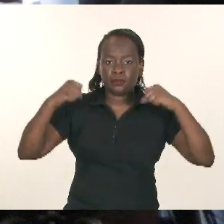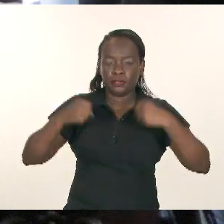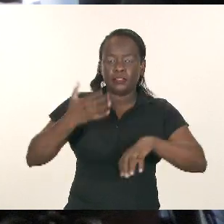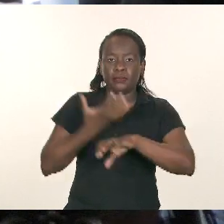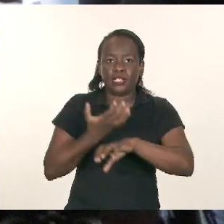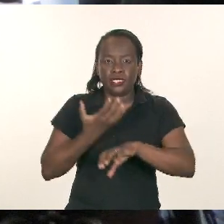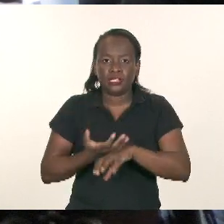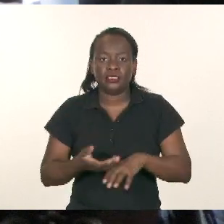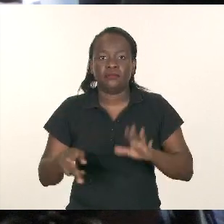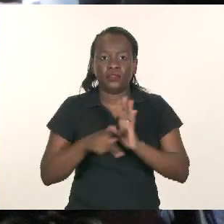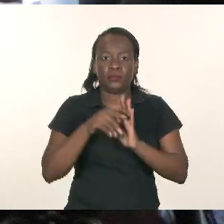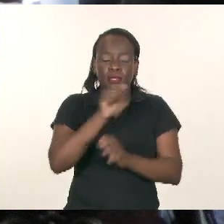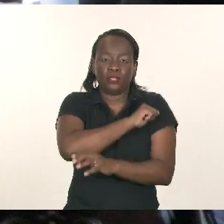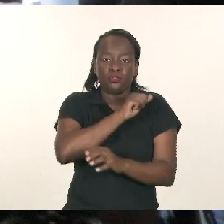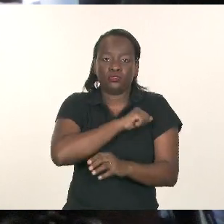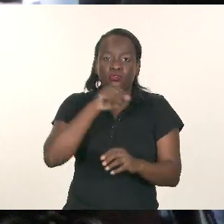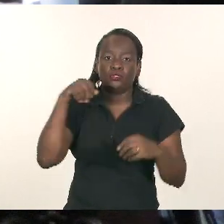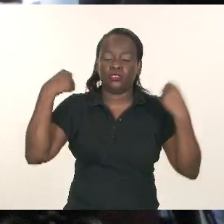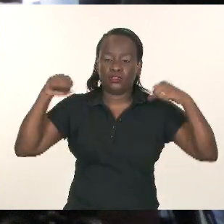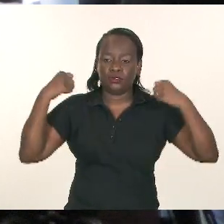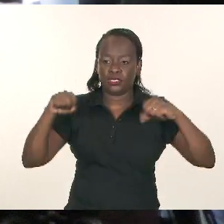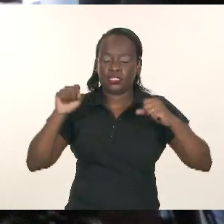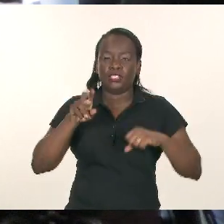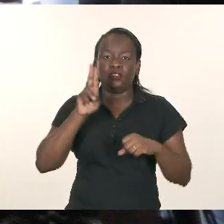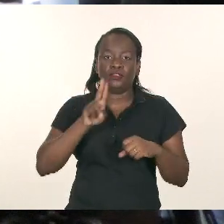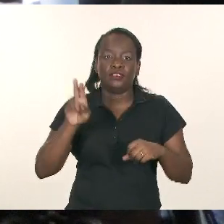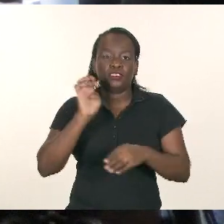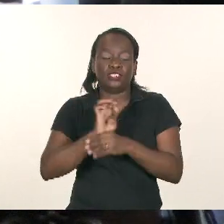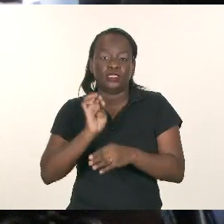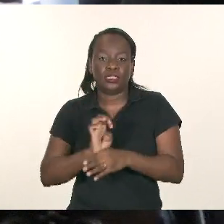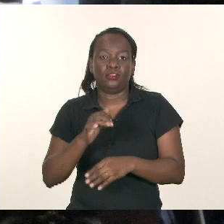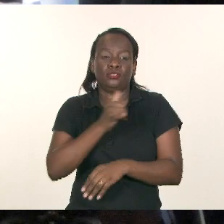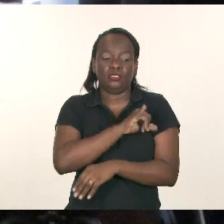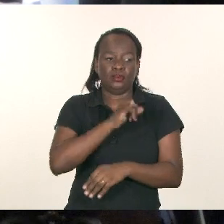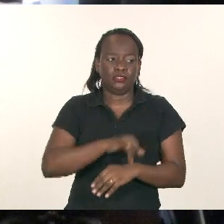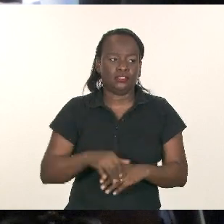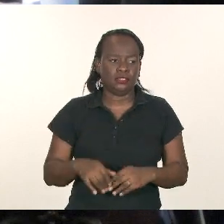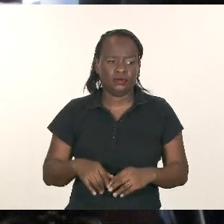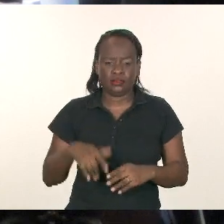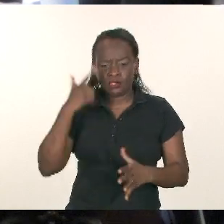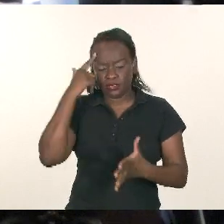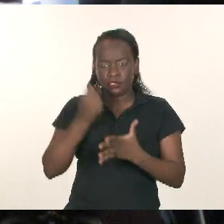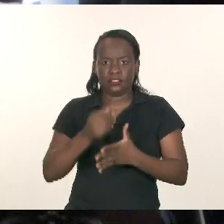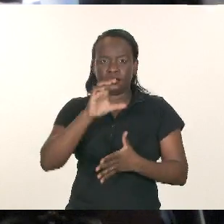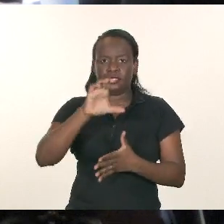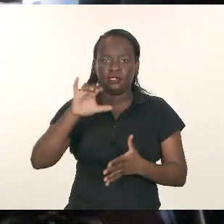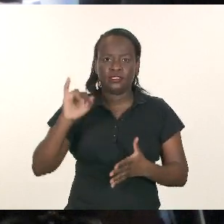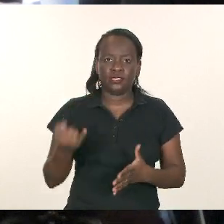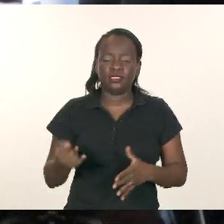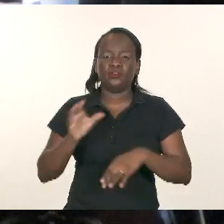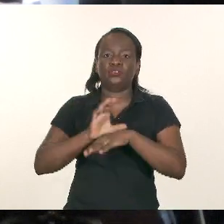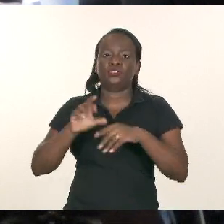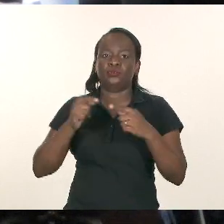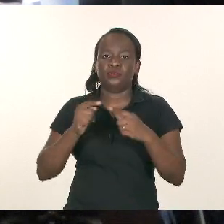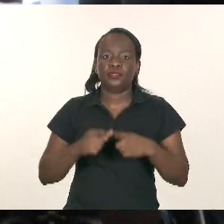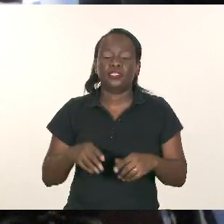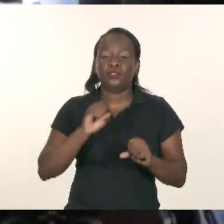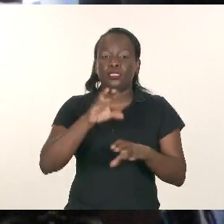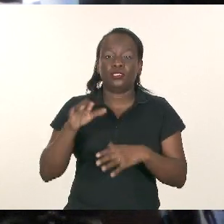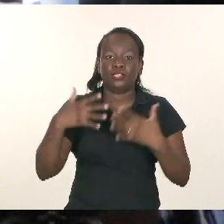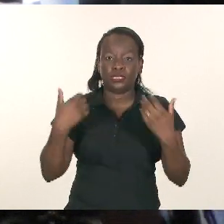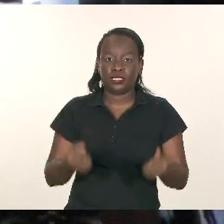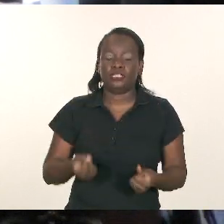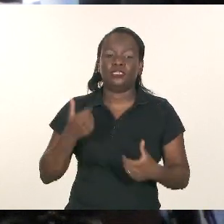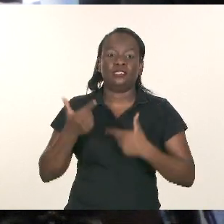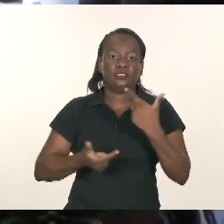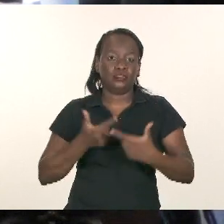os alunos de educação física das universidades estaduais do Estado do Rio de Janeiro. Parecer da Comissão de Constituição e Justiça para condicionalidade, educação favorável,